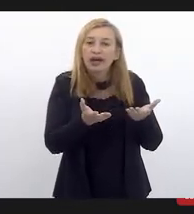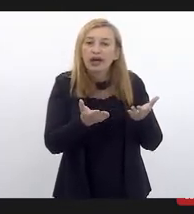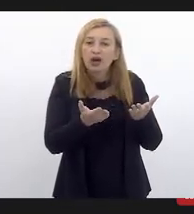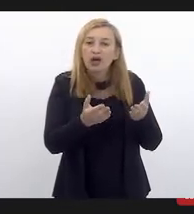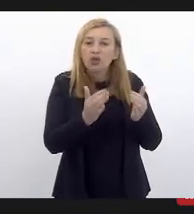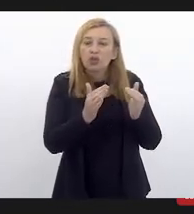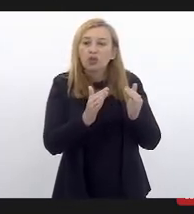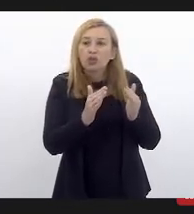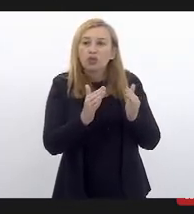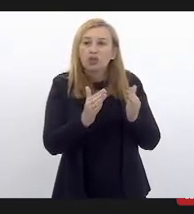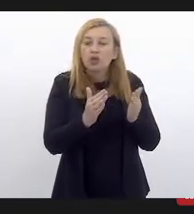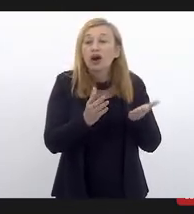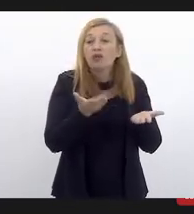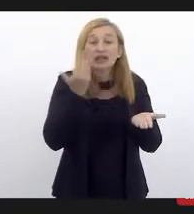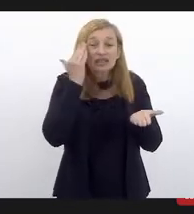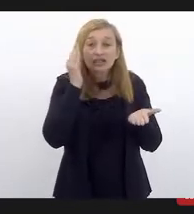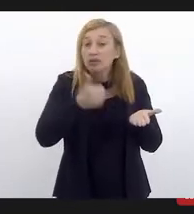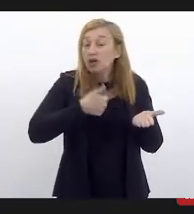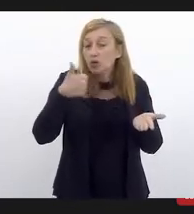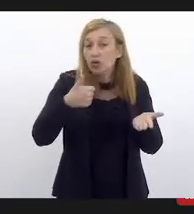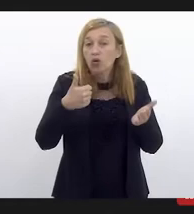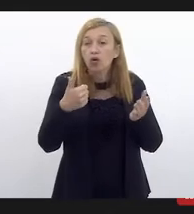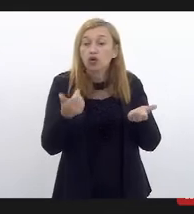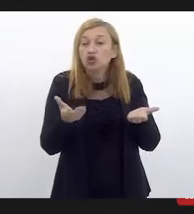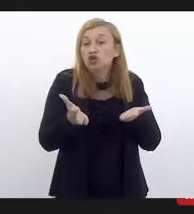né? Isso é